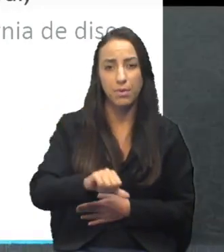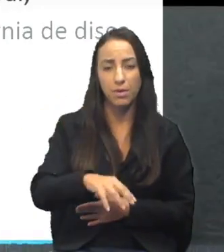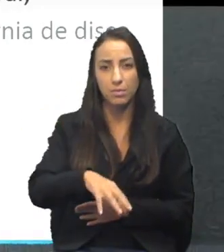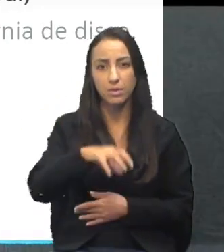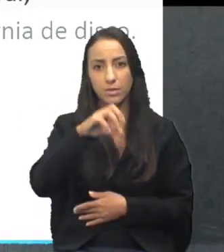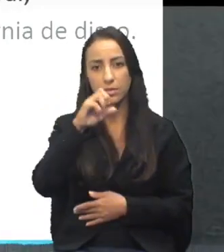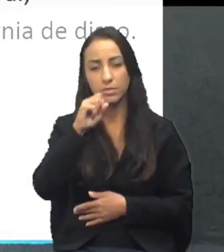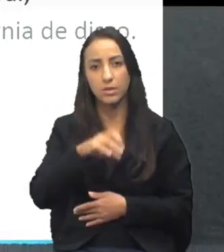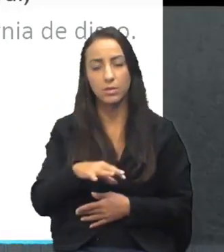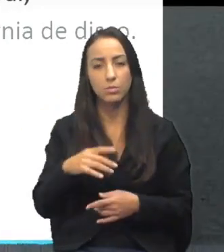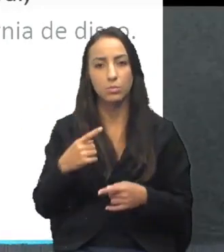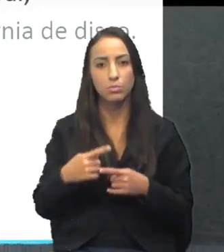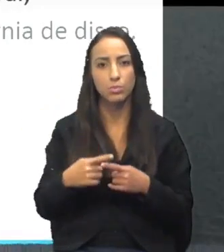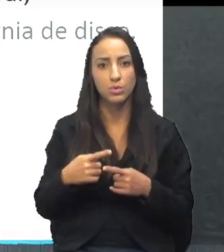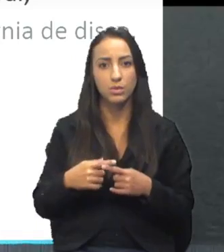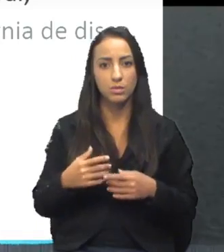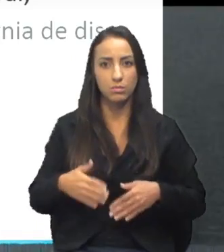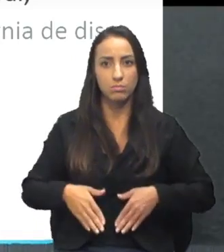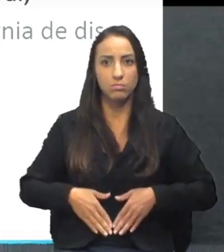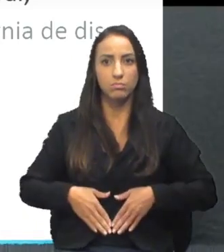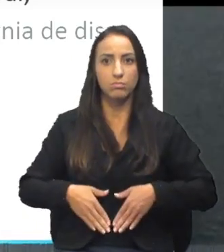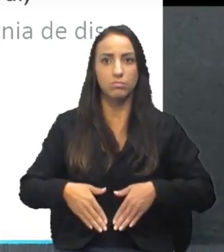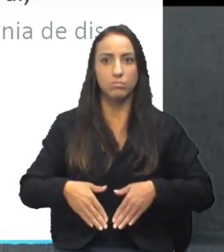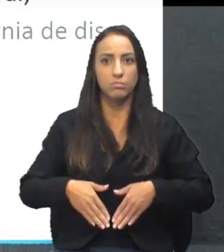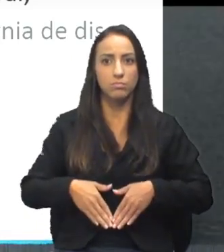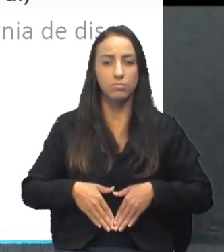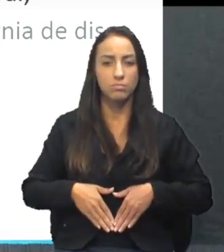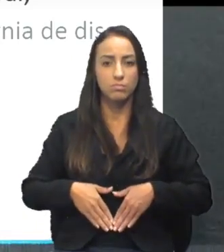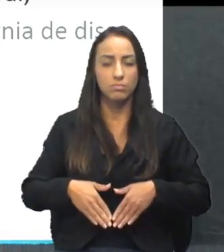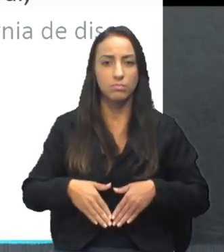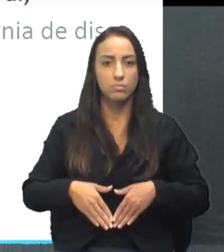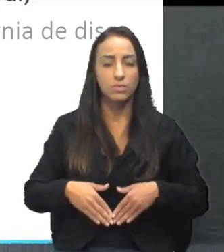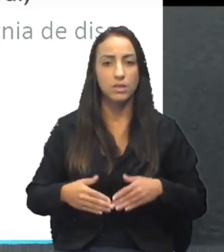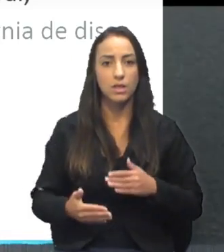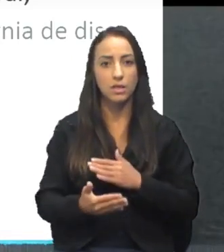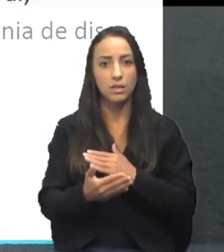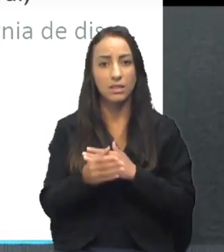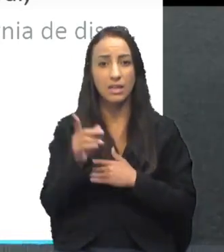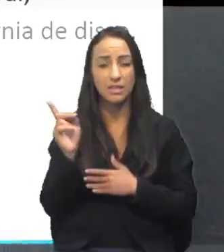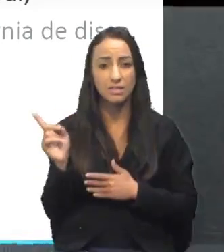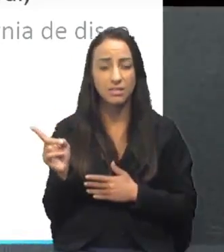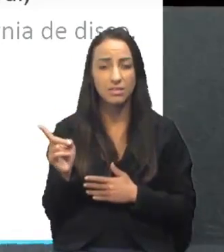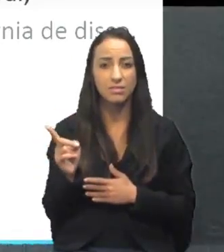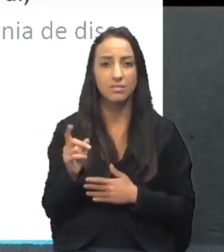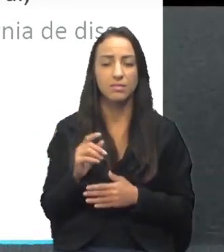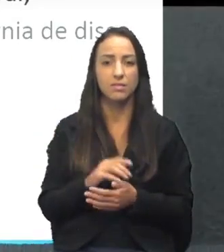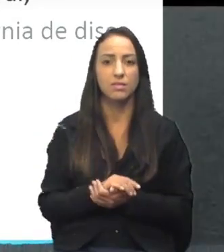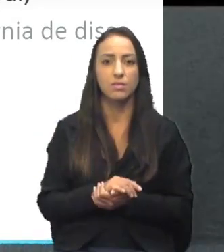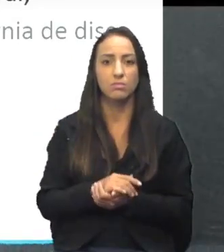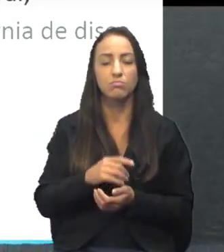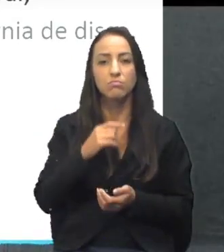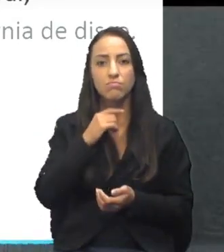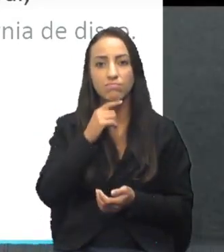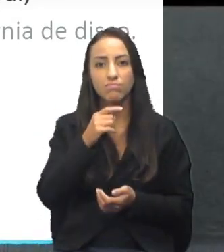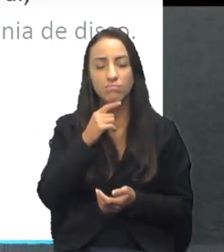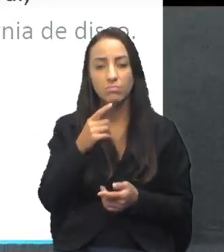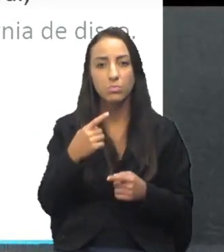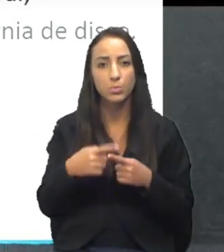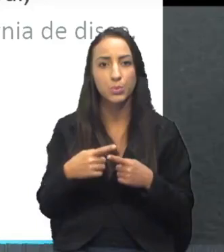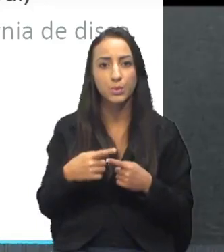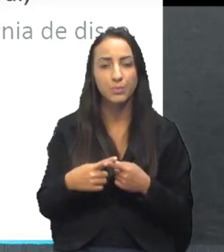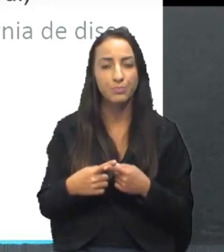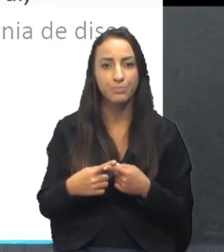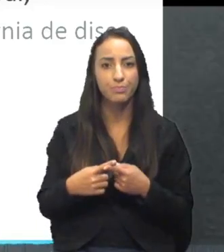uma vez que os músculos abdominais favorecem o processo respiratório. E nesse momento, o abdômen ele